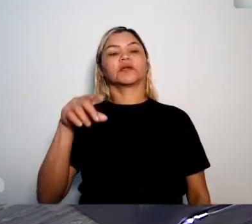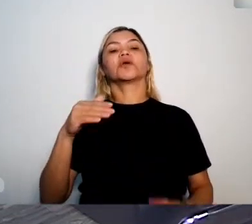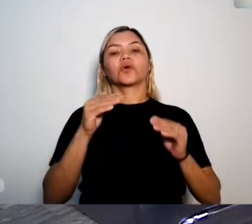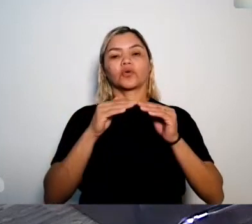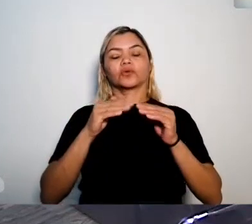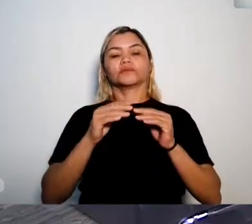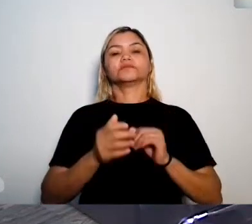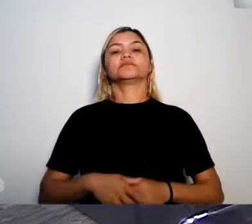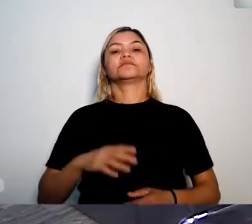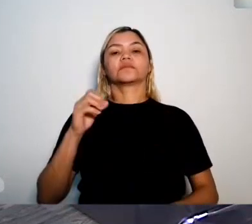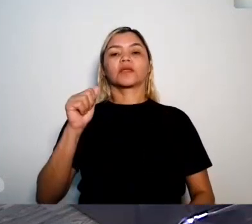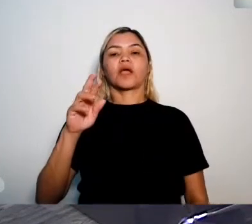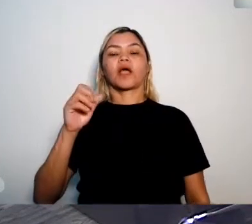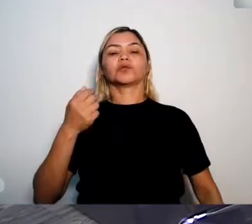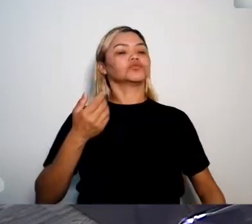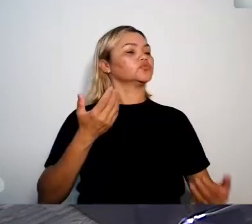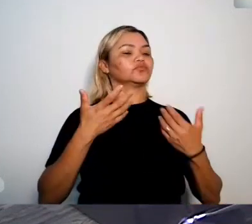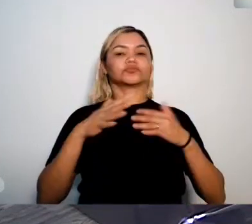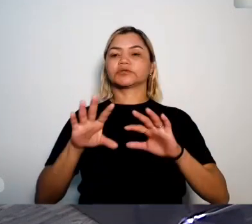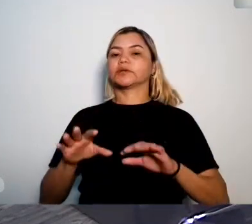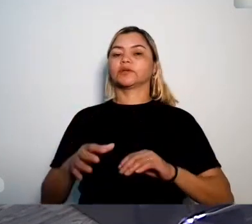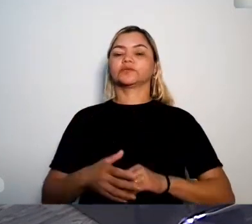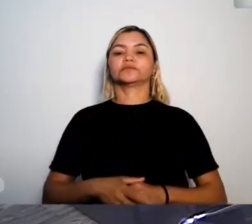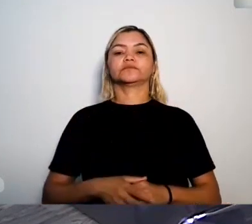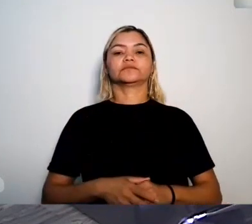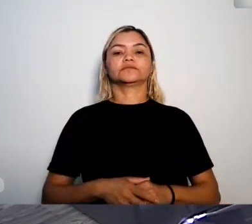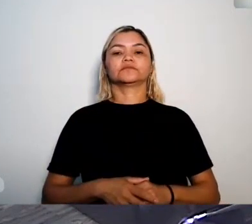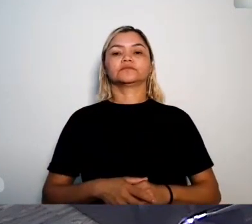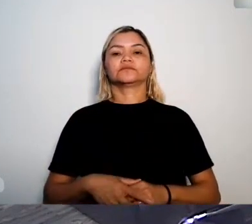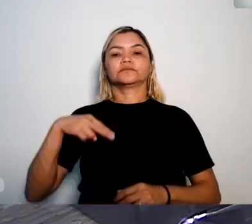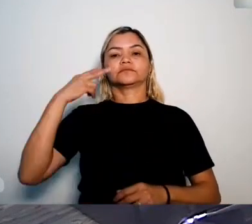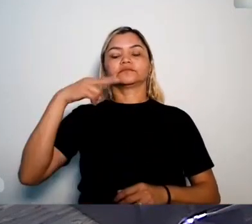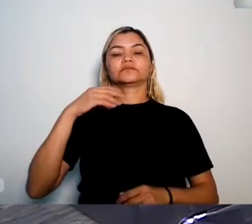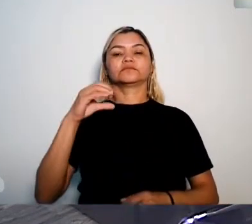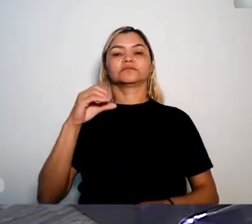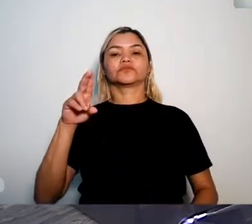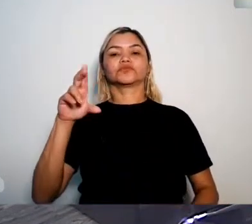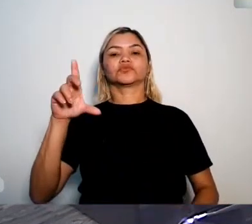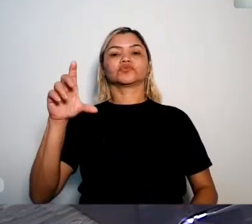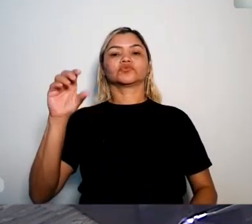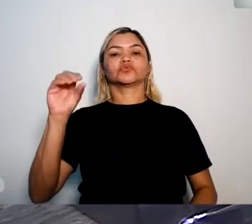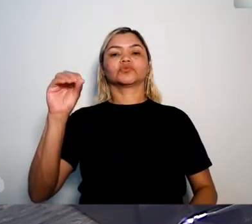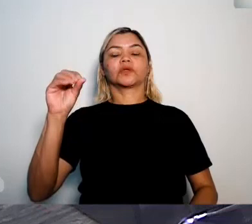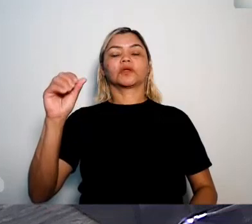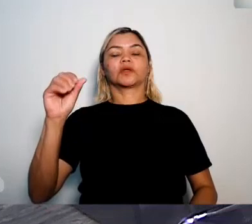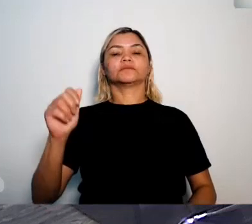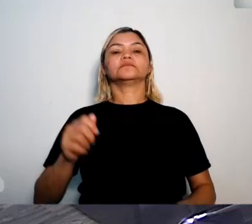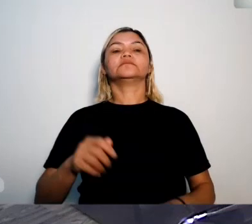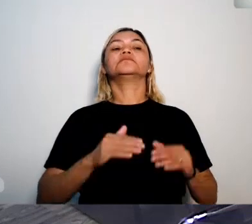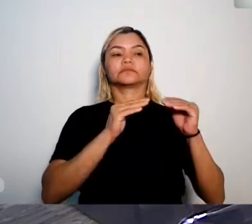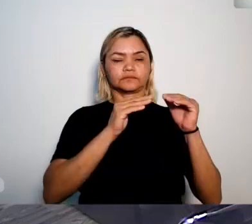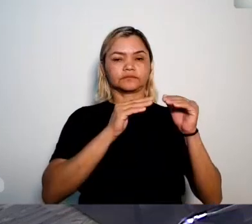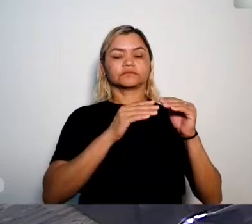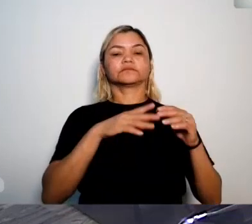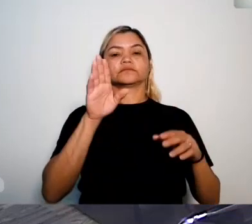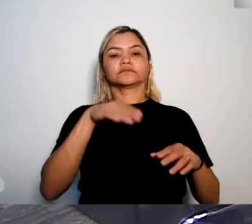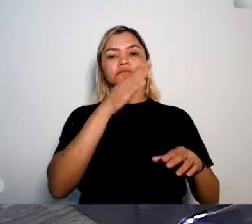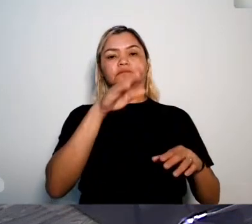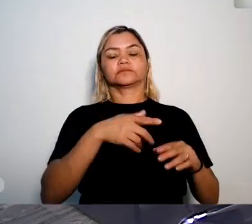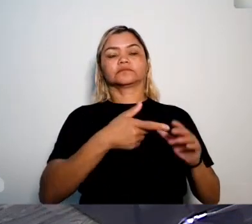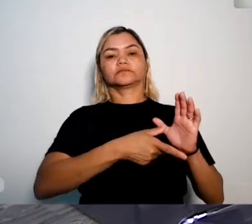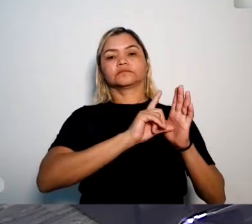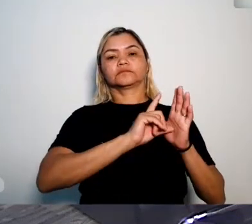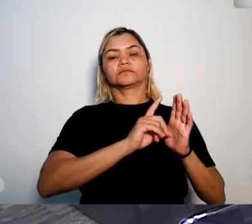Trigo. Contrário, adiamento. Vereador Kula. Favorável, adiamento. Vereador Isaías.